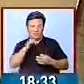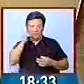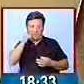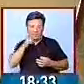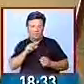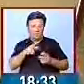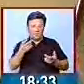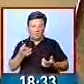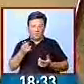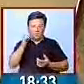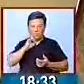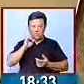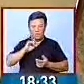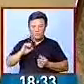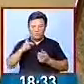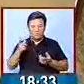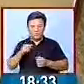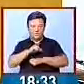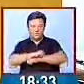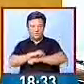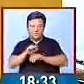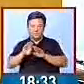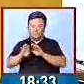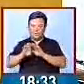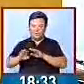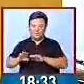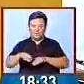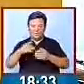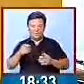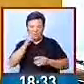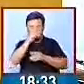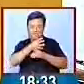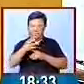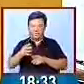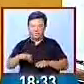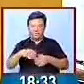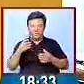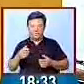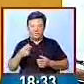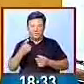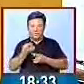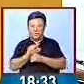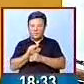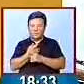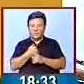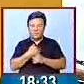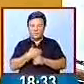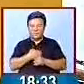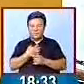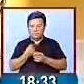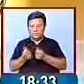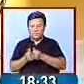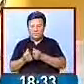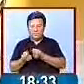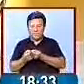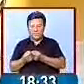Ou então são mulheres, ou então são janelas, são portas, são florestas, são... São as coisas que me aproximam,